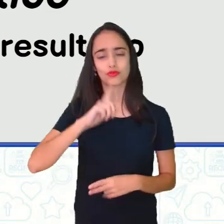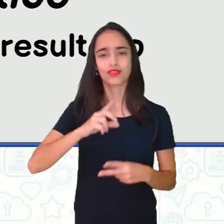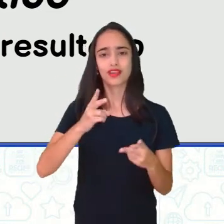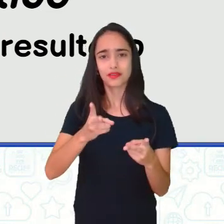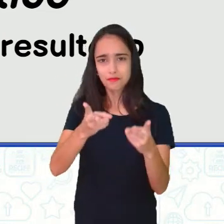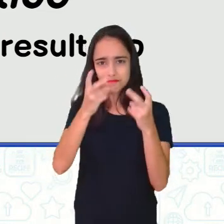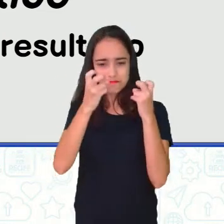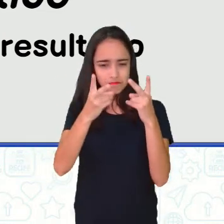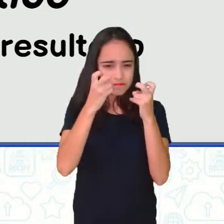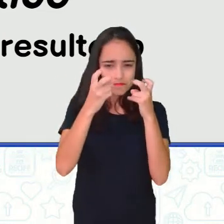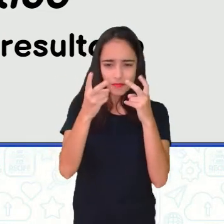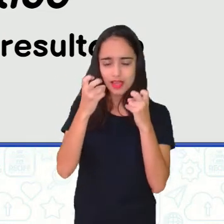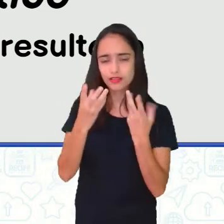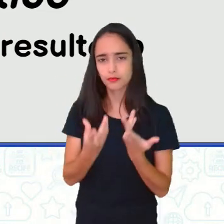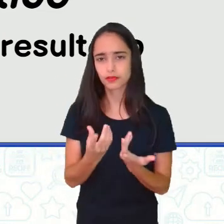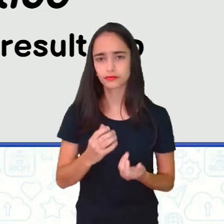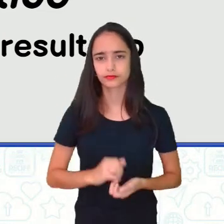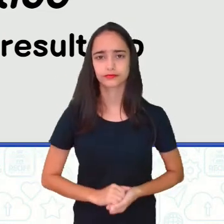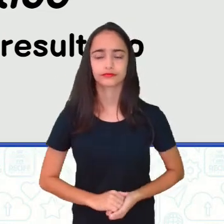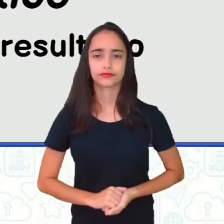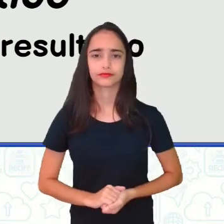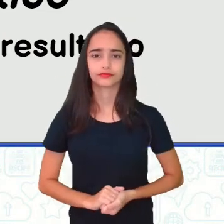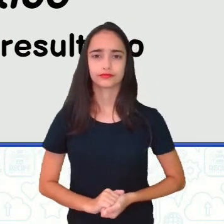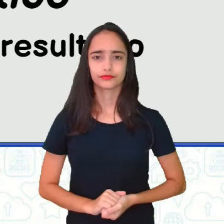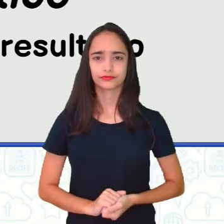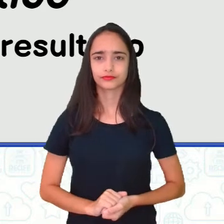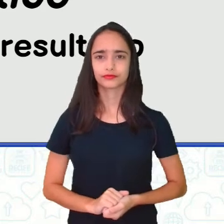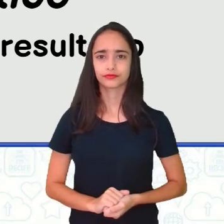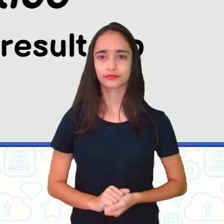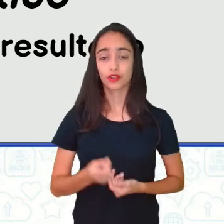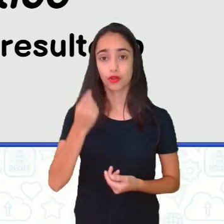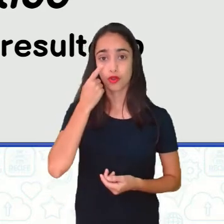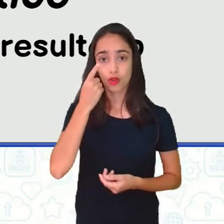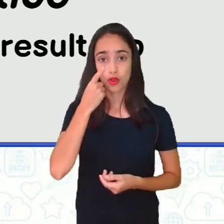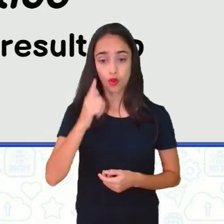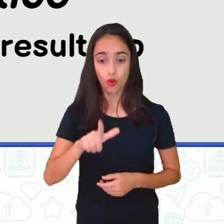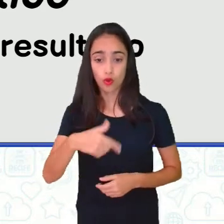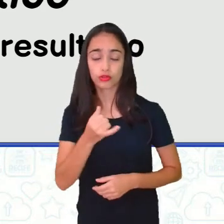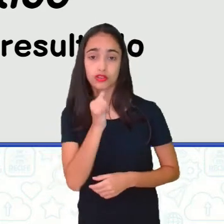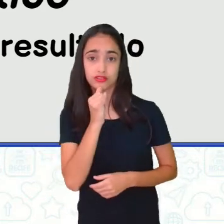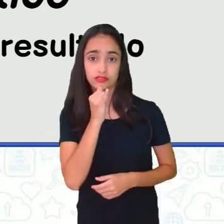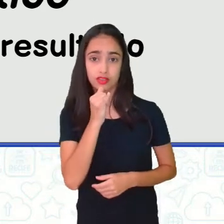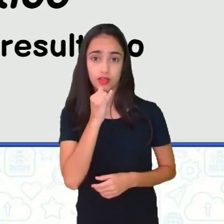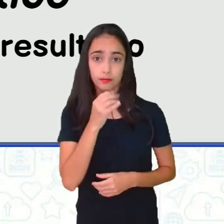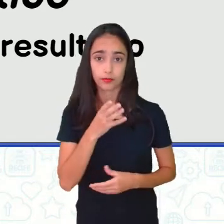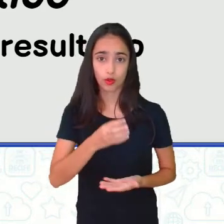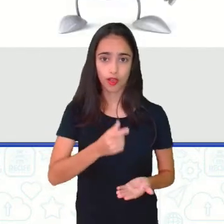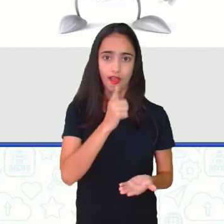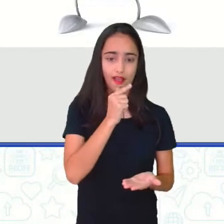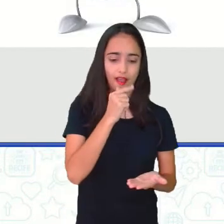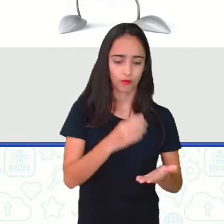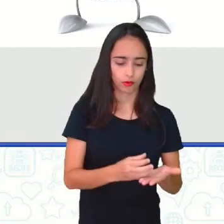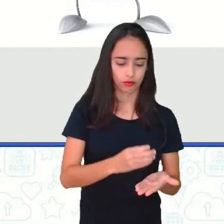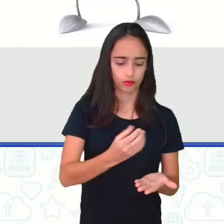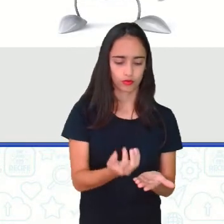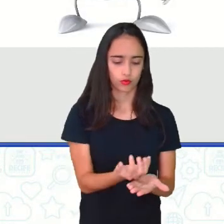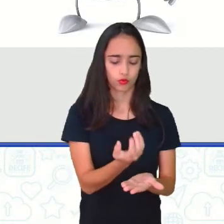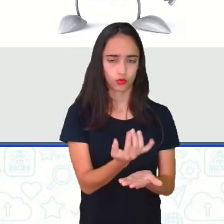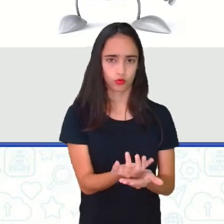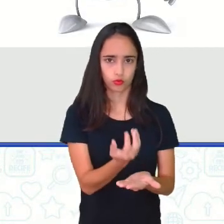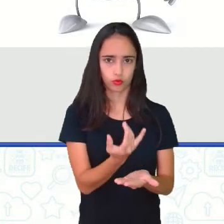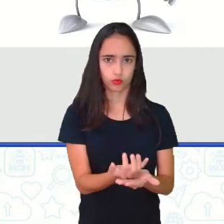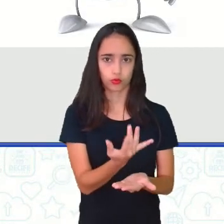fogo, aqui no forno. É, no fogo. O que é que vai acontecer? Com certeza a água vai